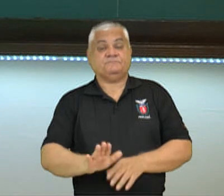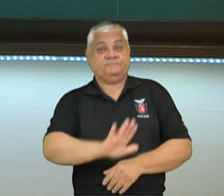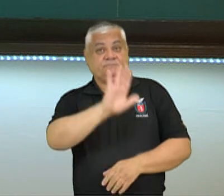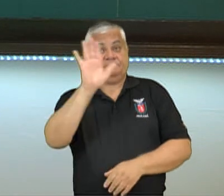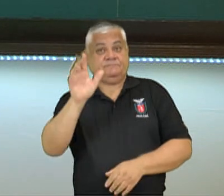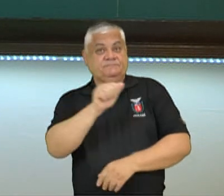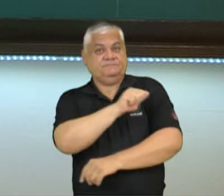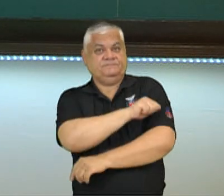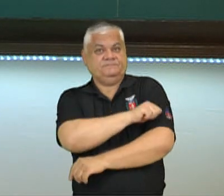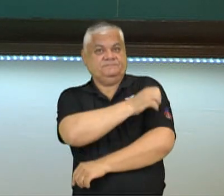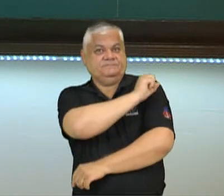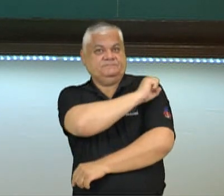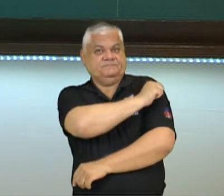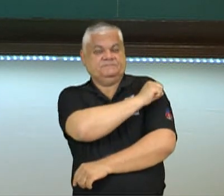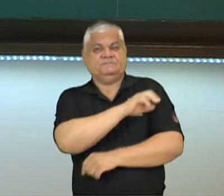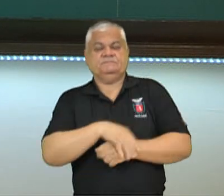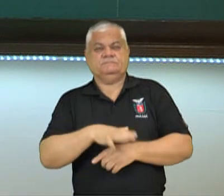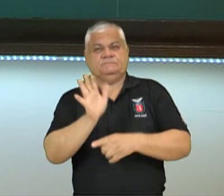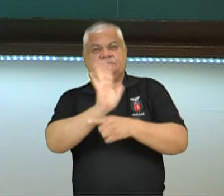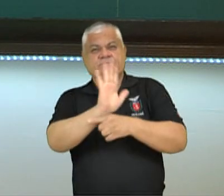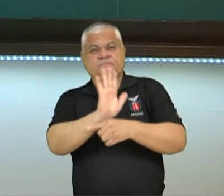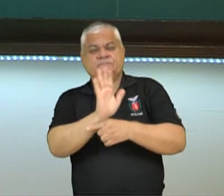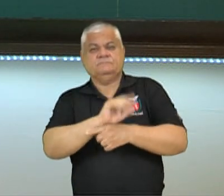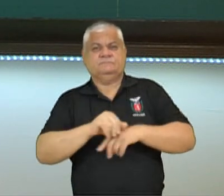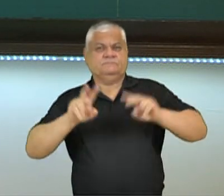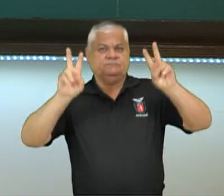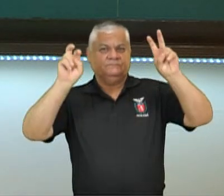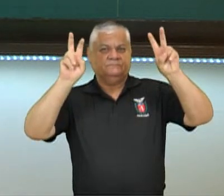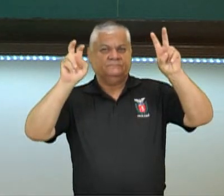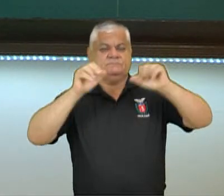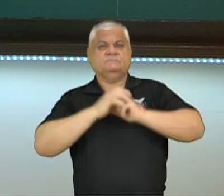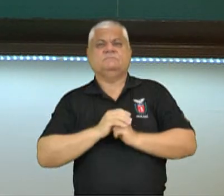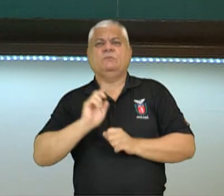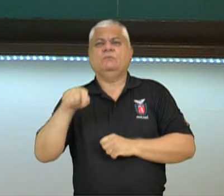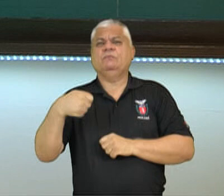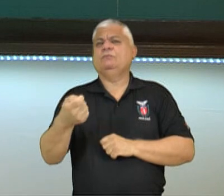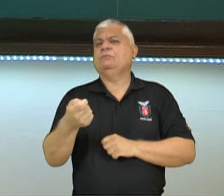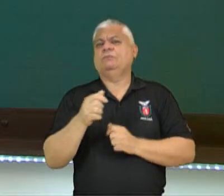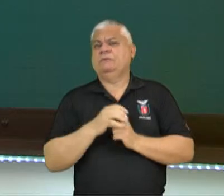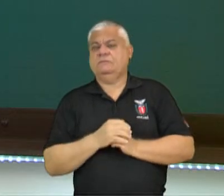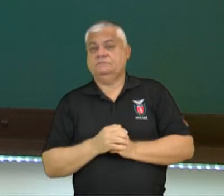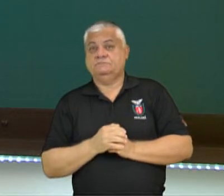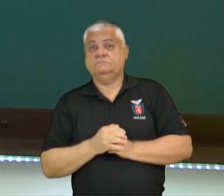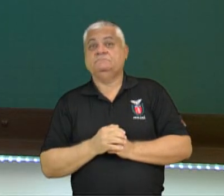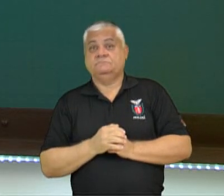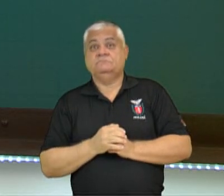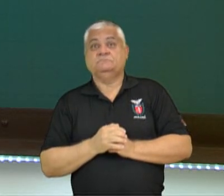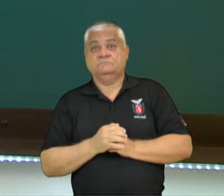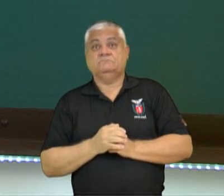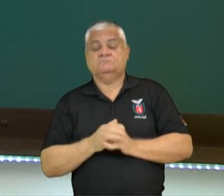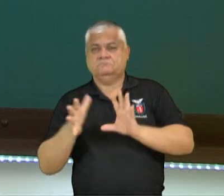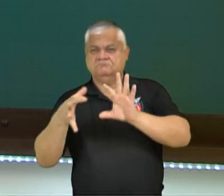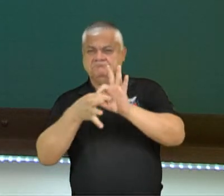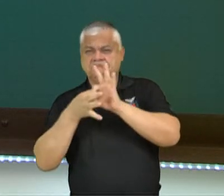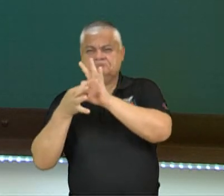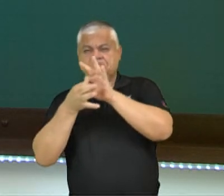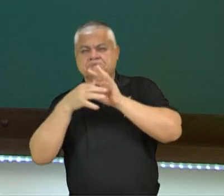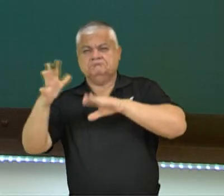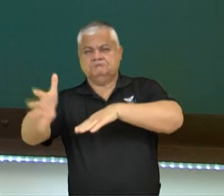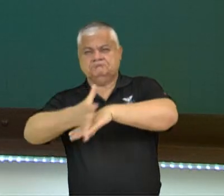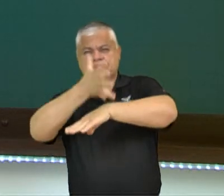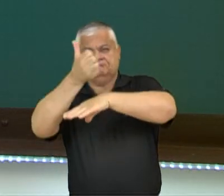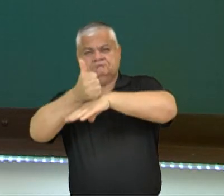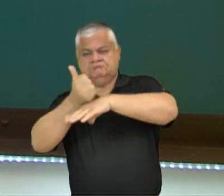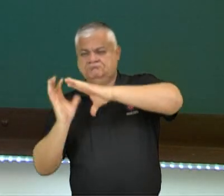Olá, estudantes do 8º ano. Neste vídeo falaremos então sobre a hegemonia dos Estados Unidos